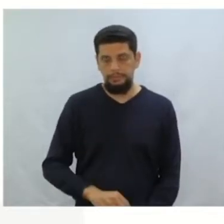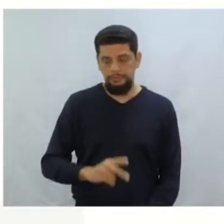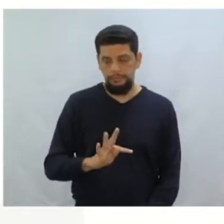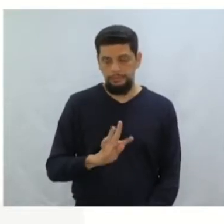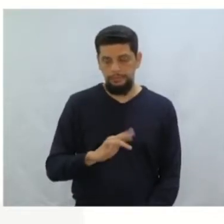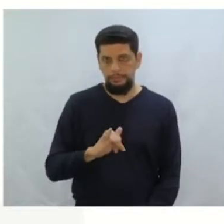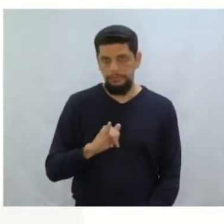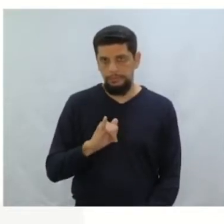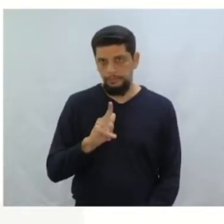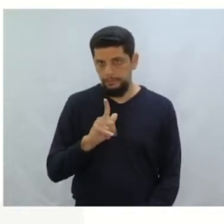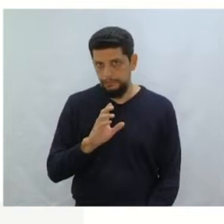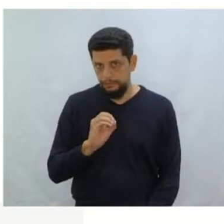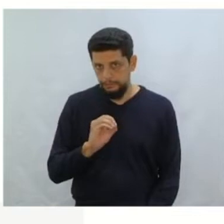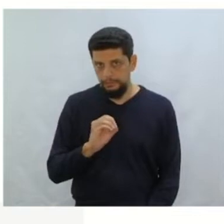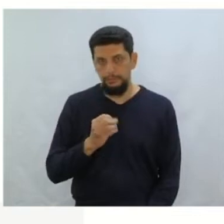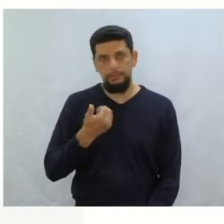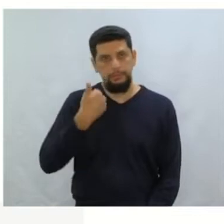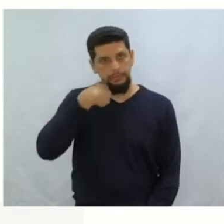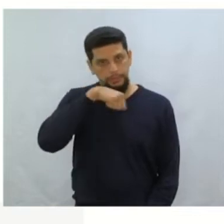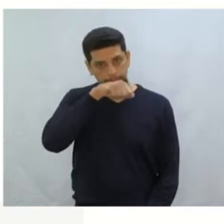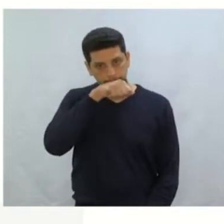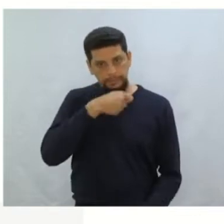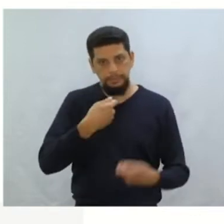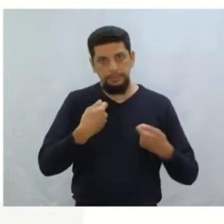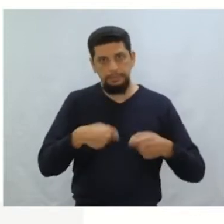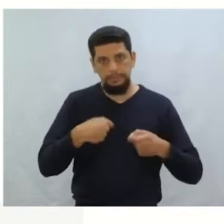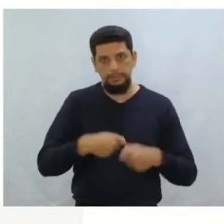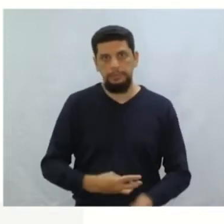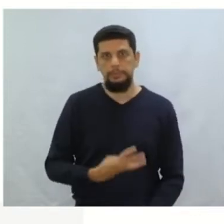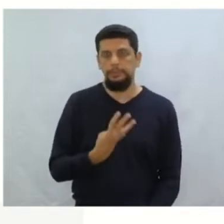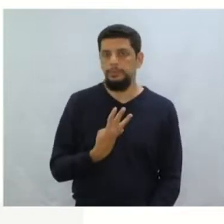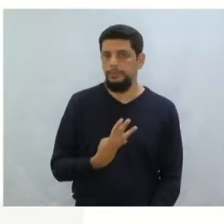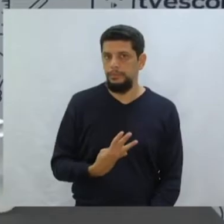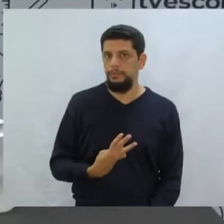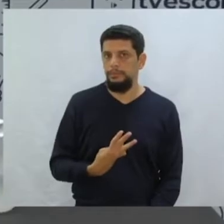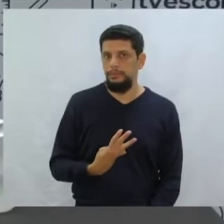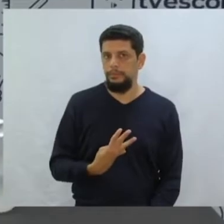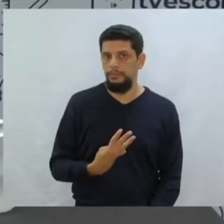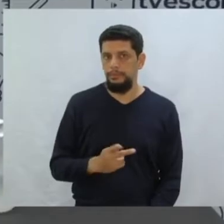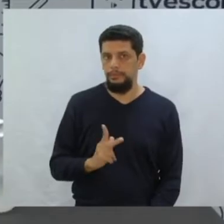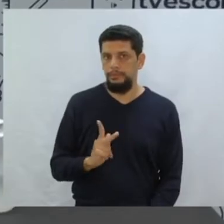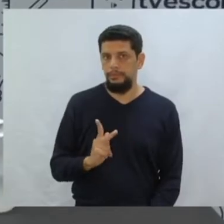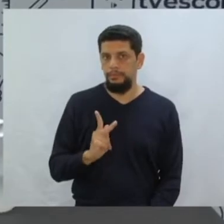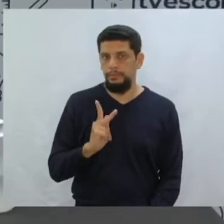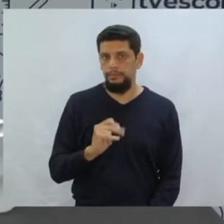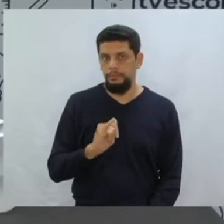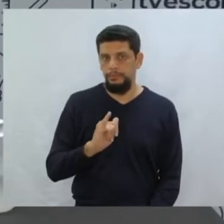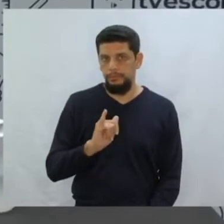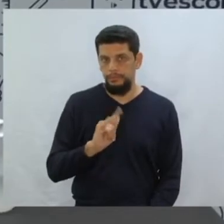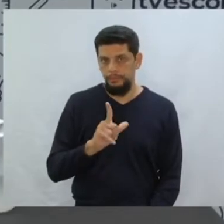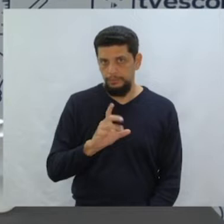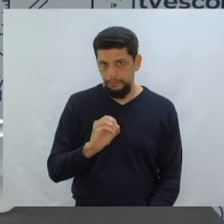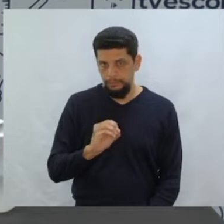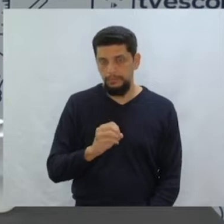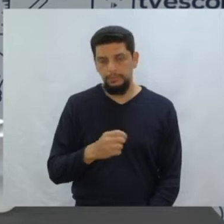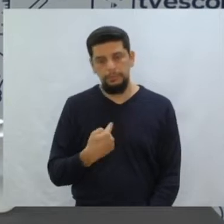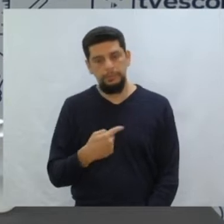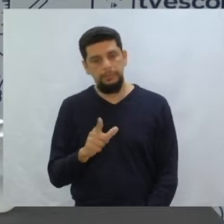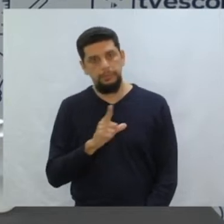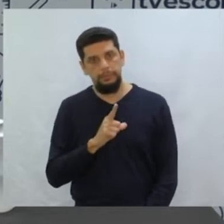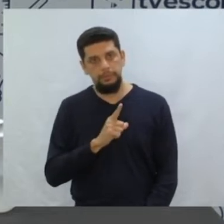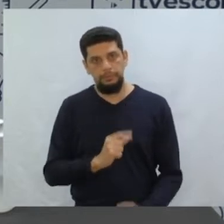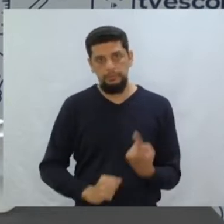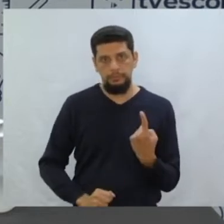de trigo. Então, ela precisa de 3 quilogramas. Então, aqui eu tenho